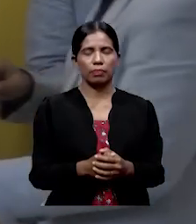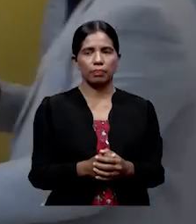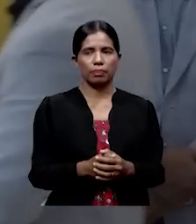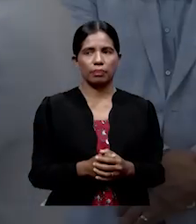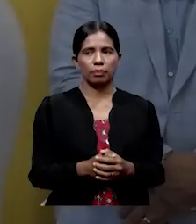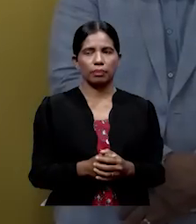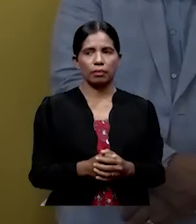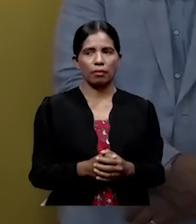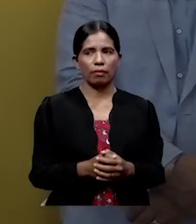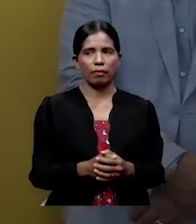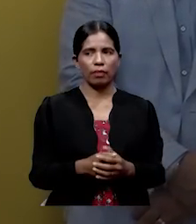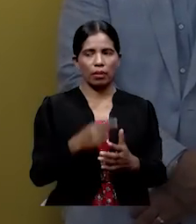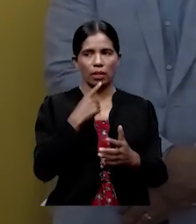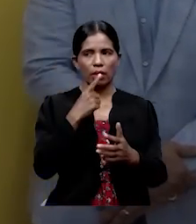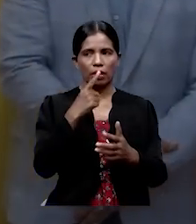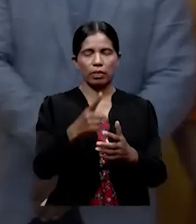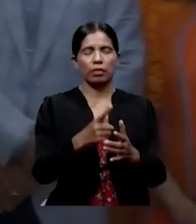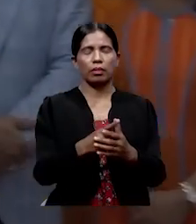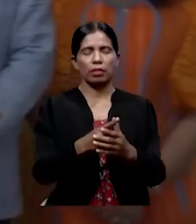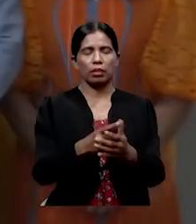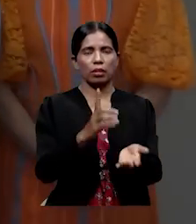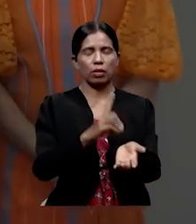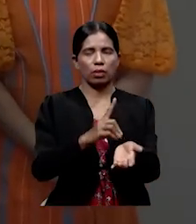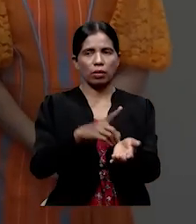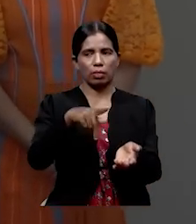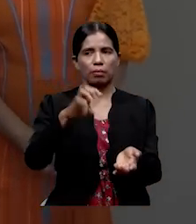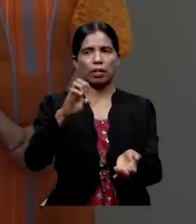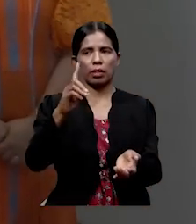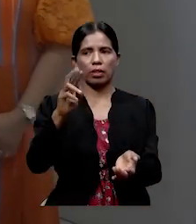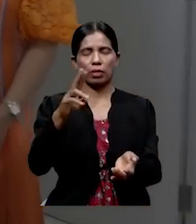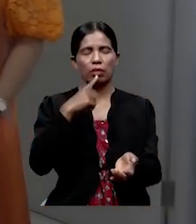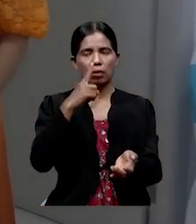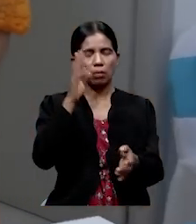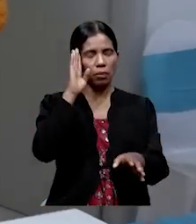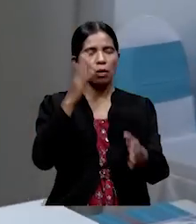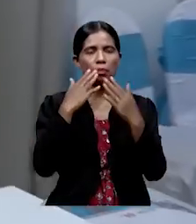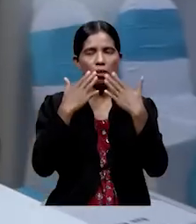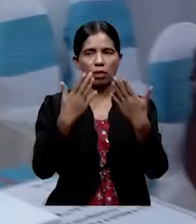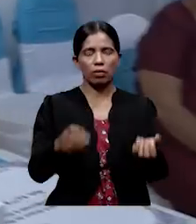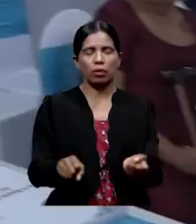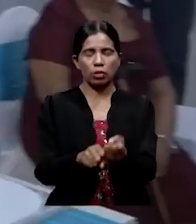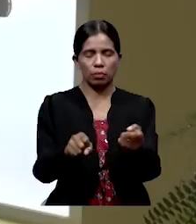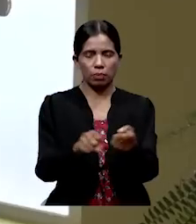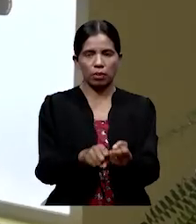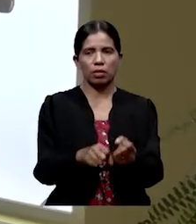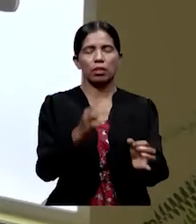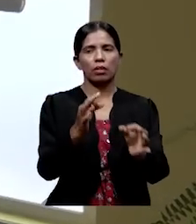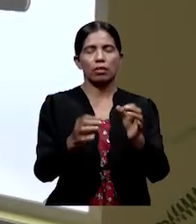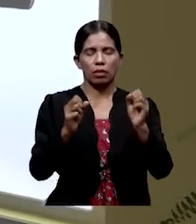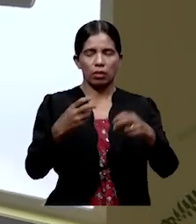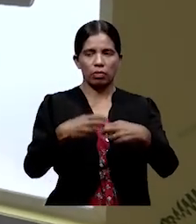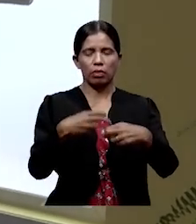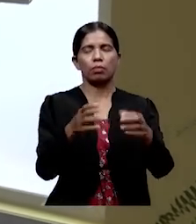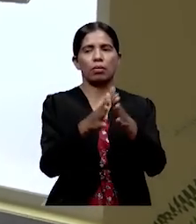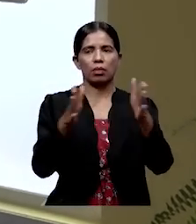Medica. Nunemos na inba clínica, Dr. Rogério Pedro Sam agradece ba maun alin hudu nebe foon apoio durante ne mas que o desafio bot